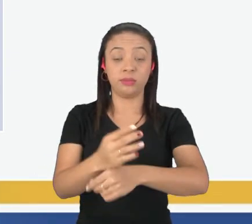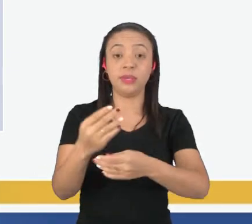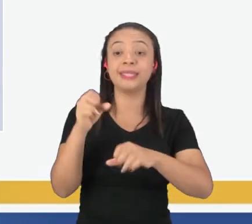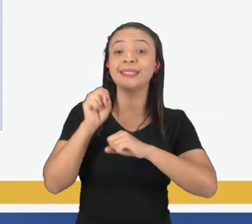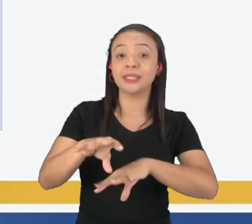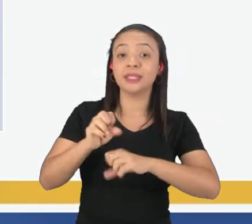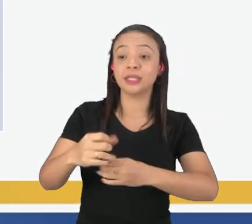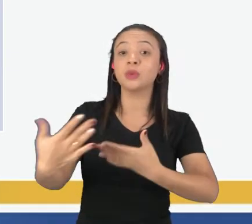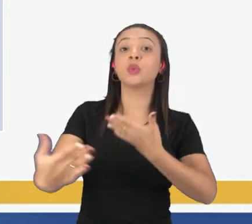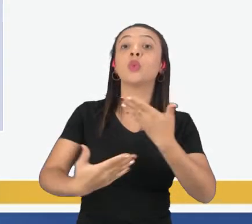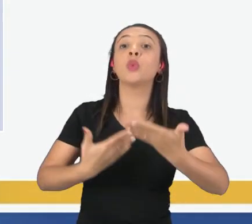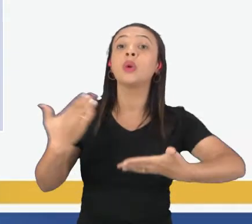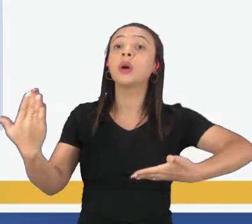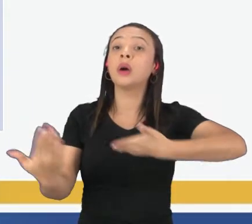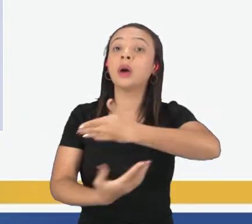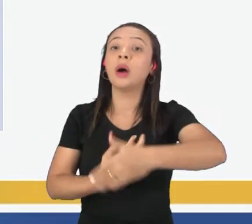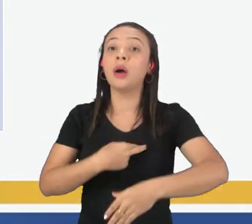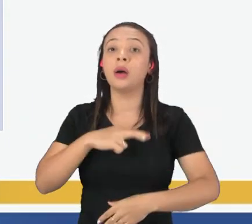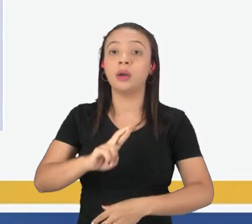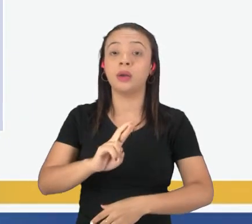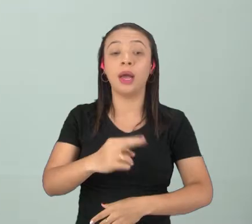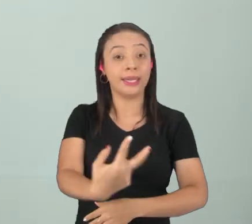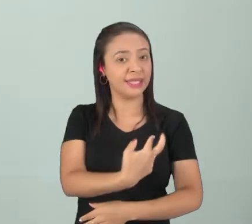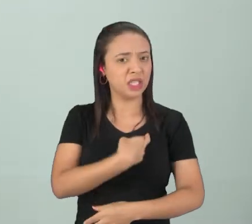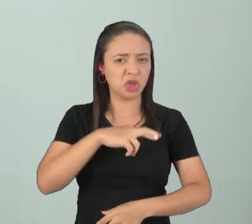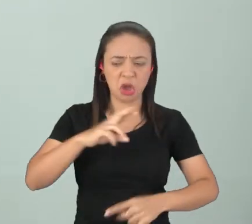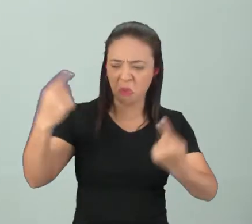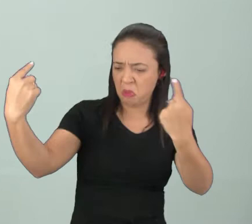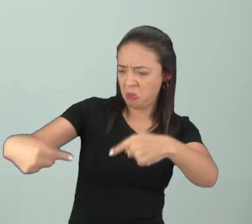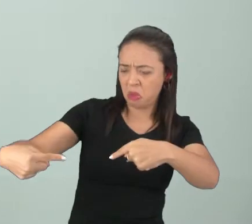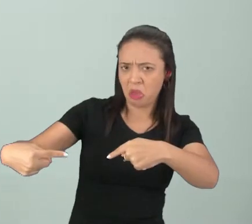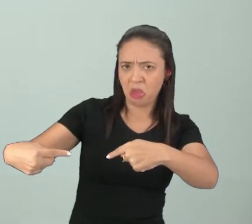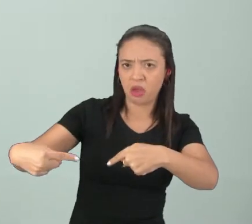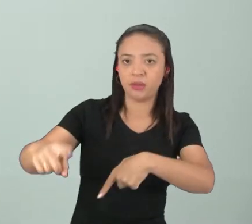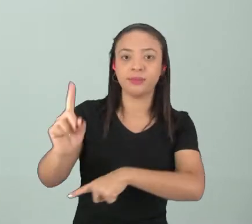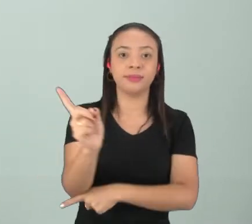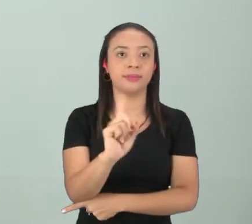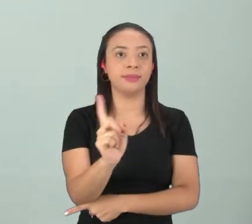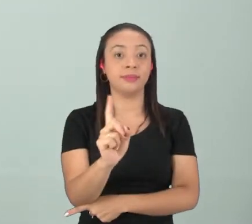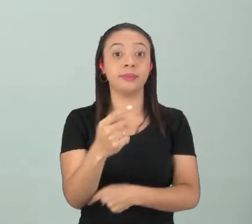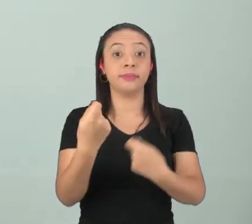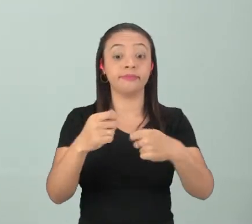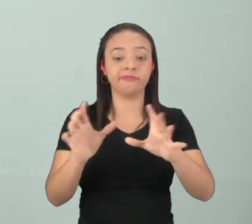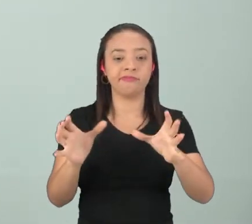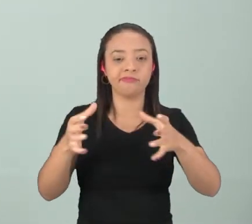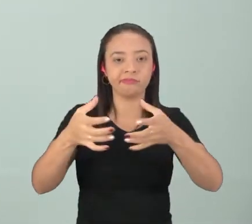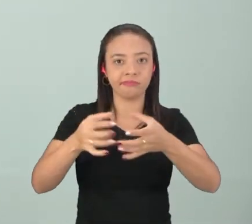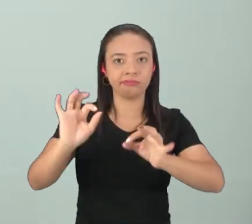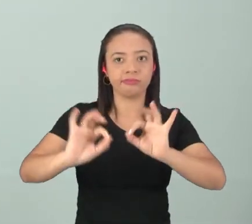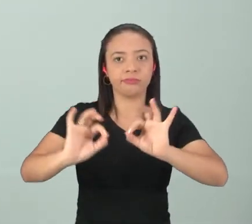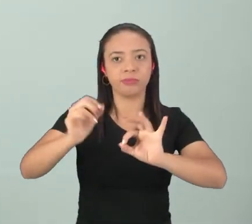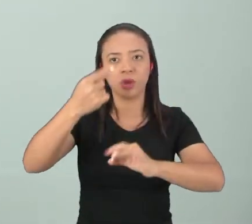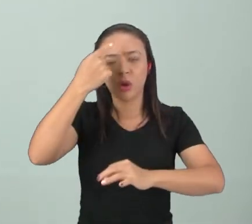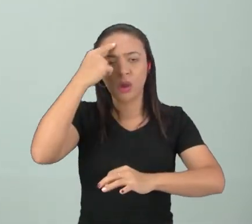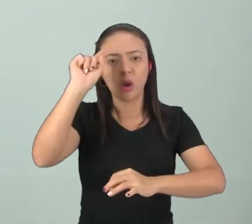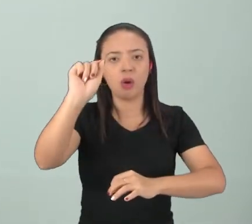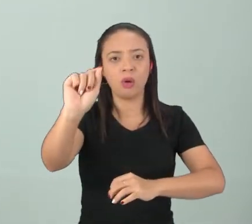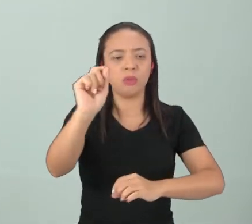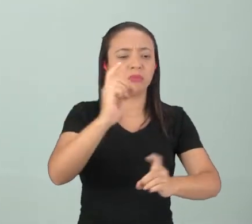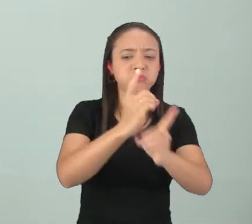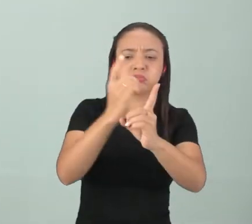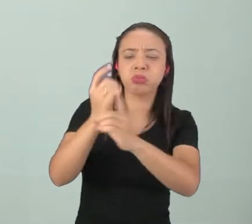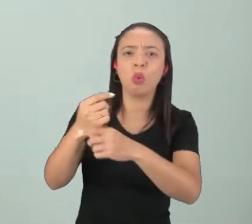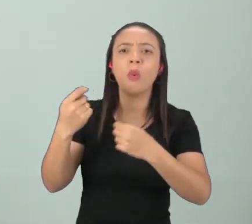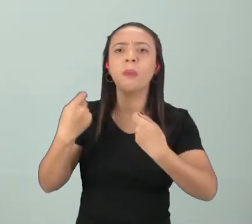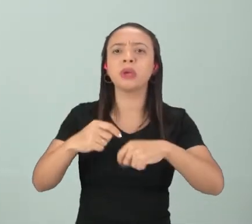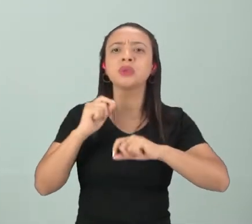o diálogo e a gente ensina que as religiões não estão competindo. As religiões precisam se agrupar e descobrir o que elas podem